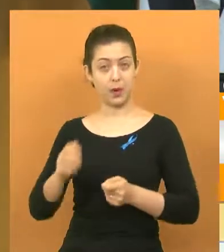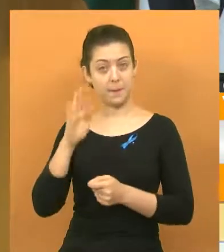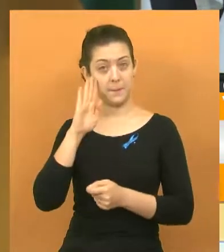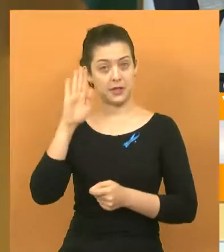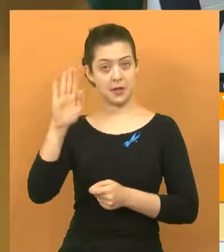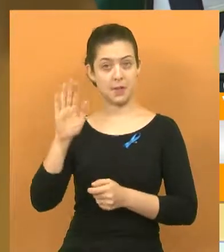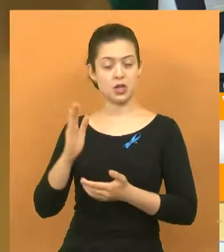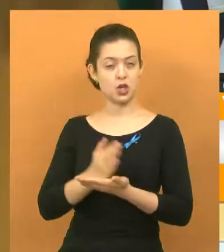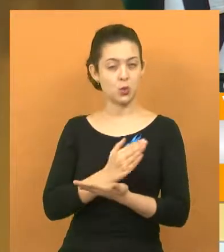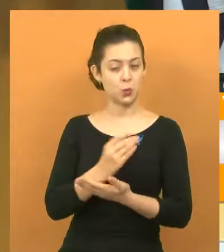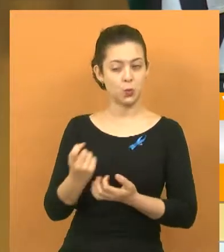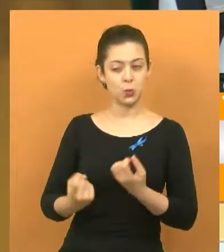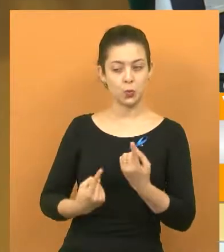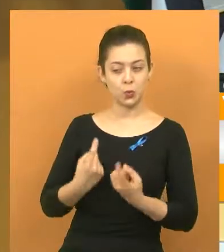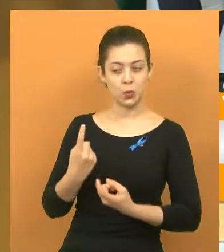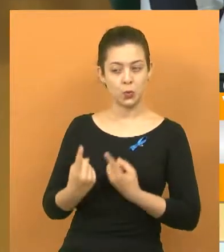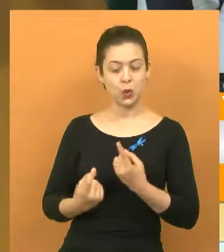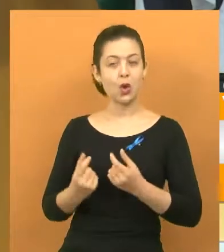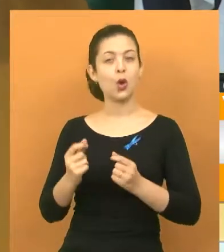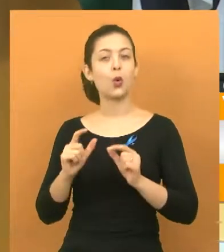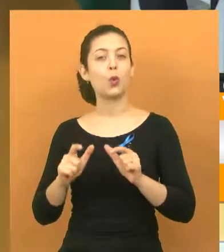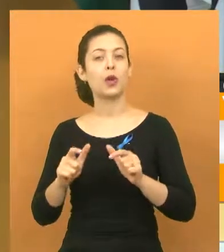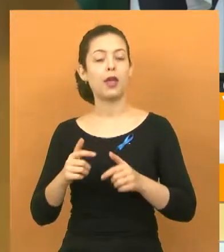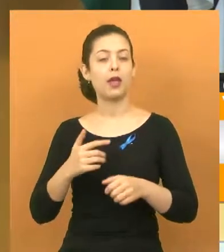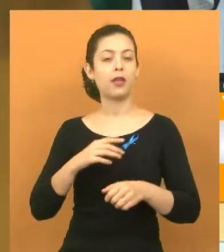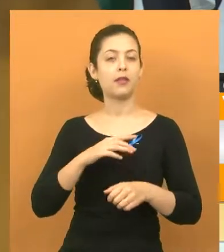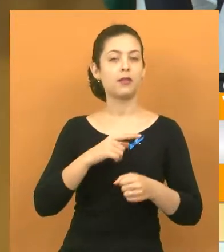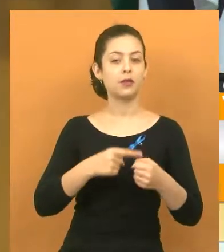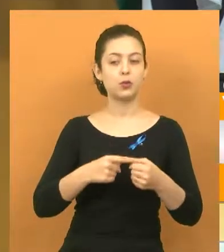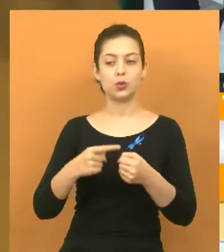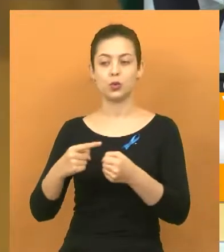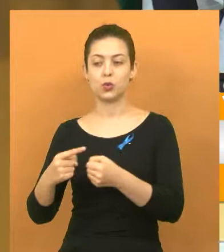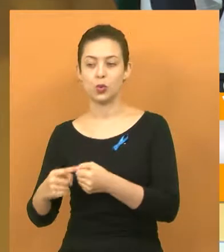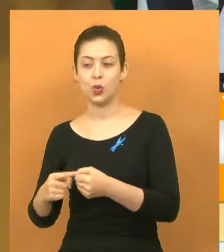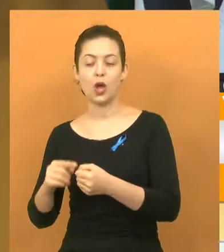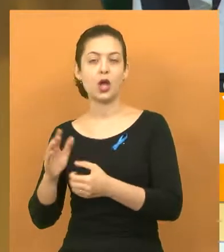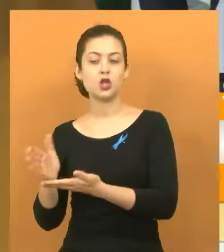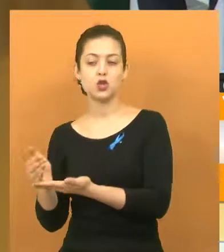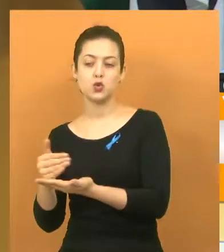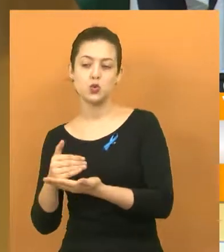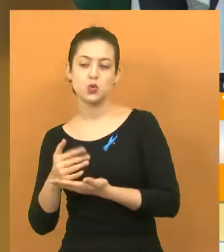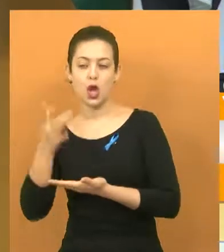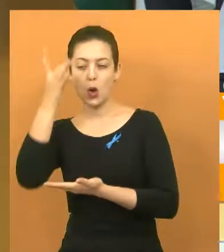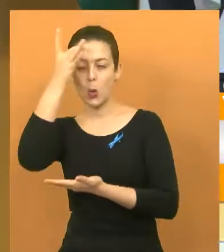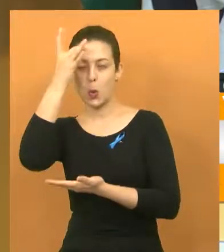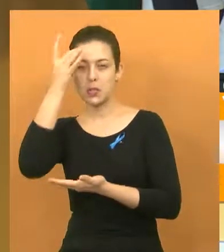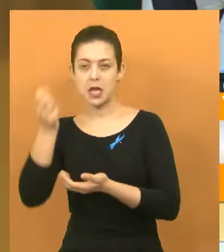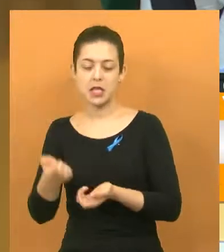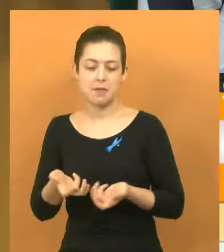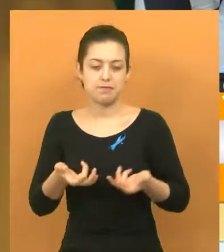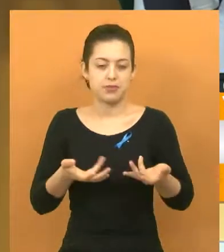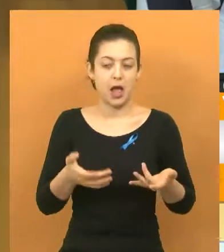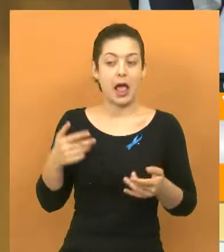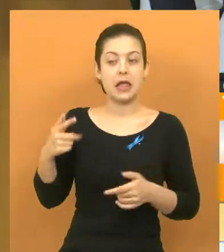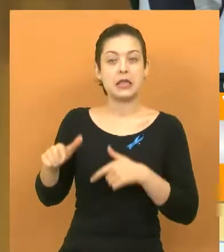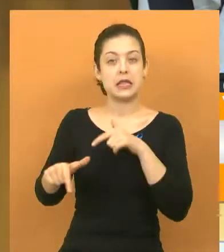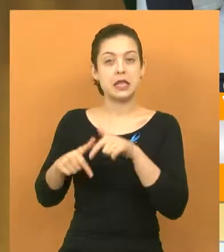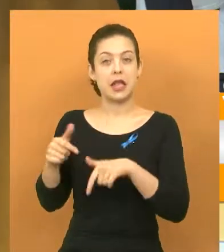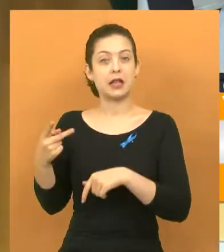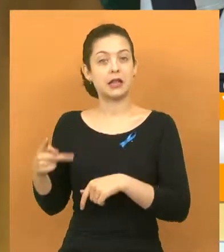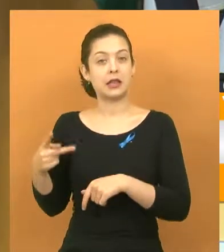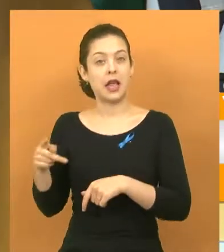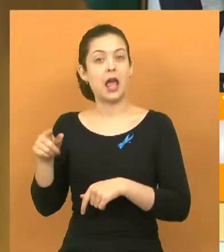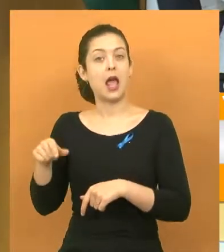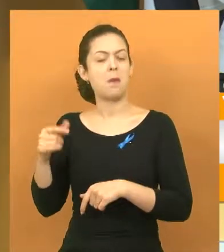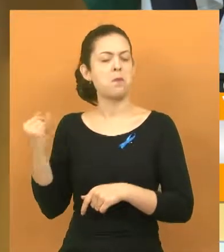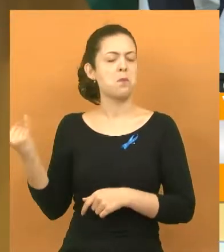aqueles que fazem, né, a baldeação de entulho, eles têm a consciência de que o trabalho deles é um